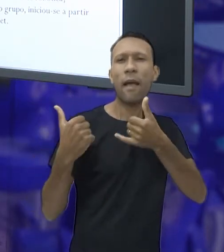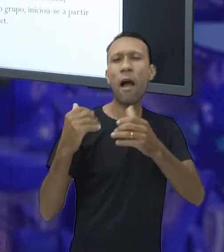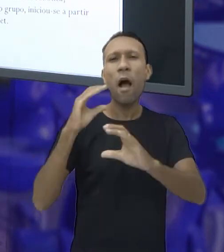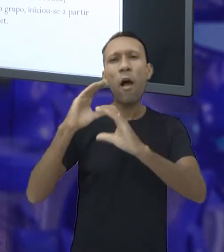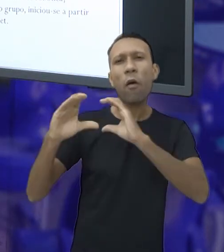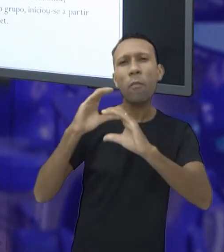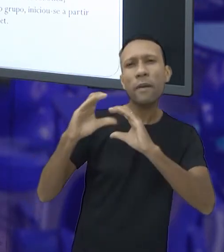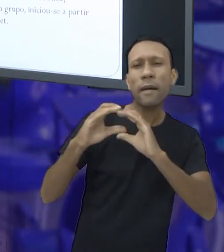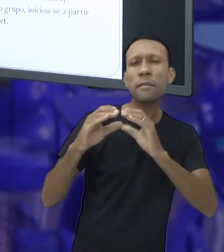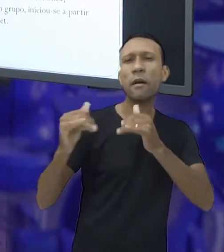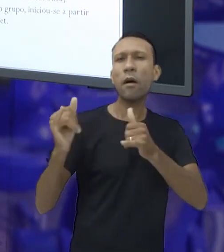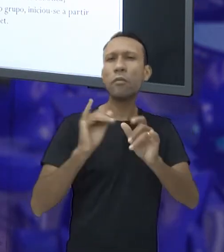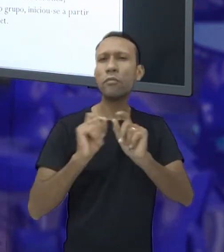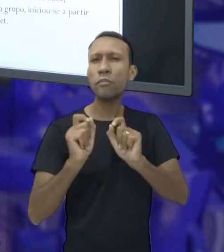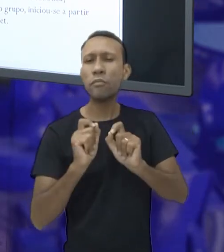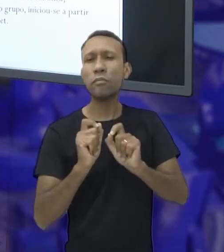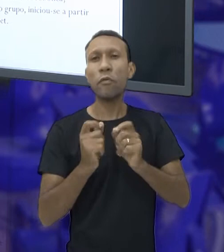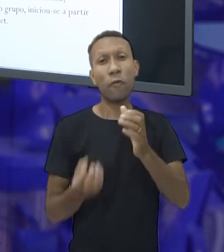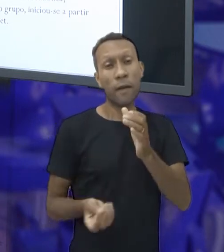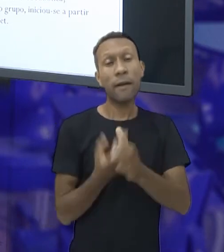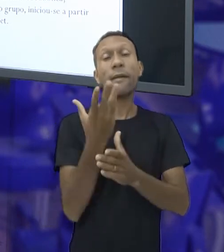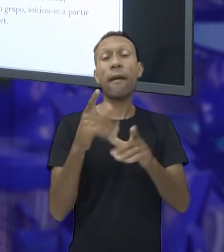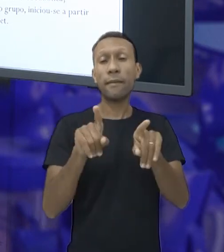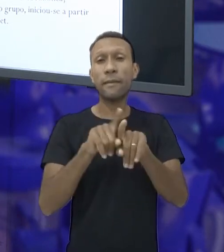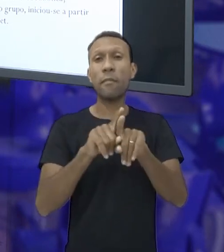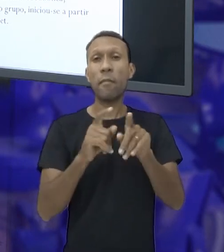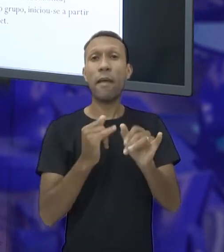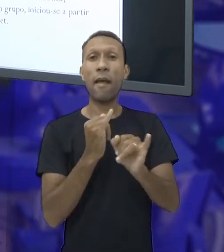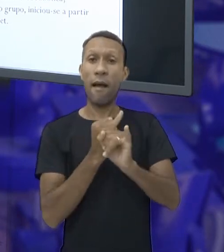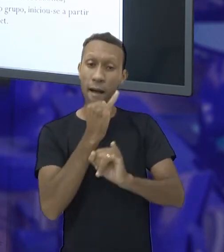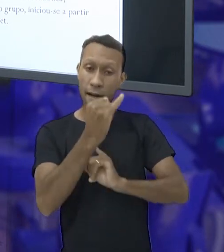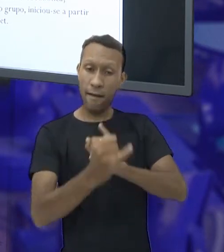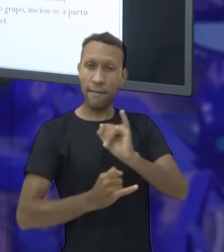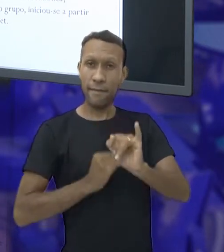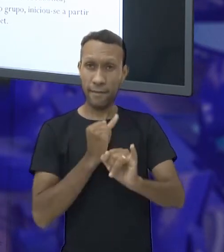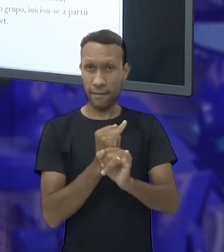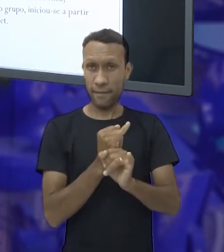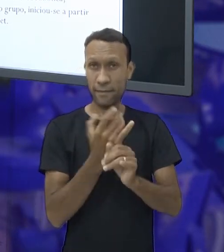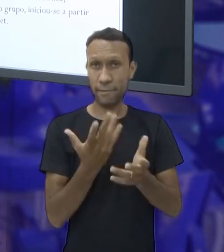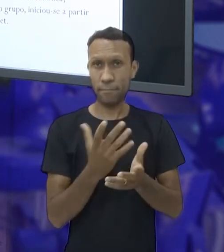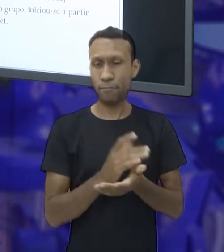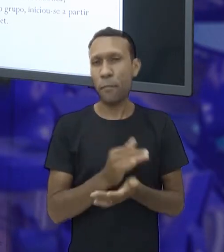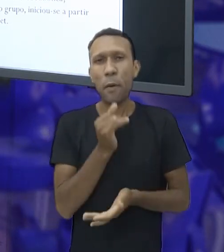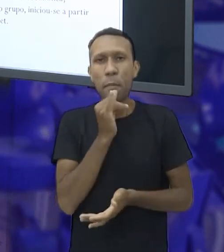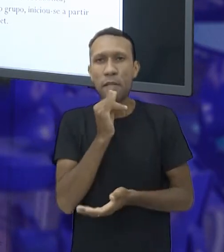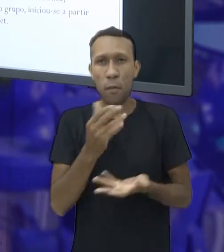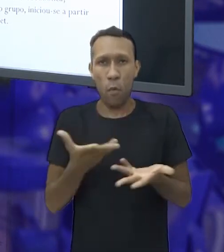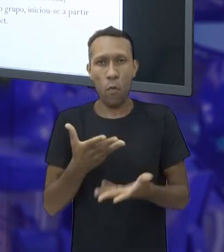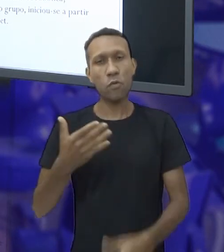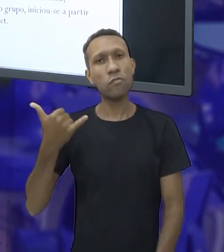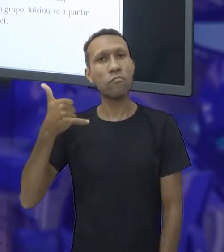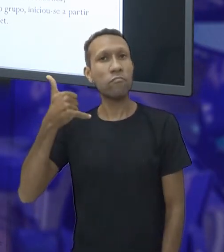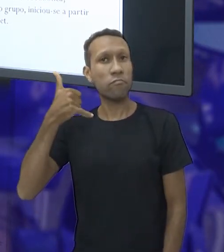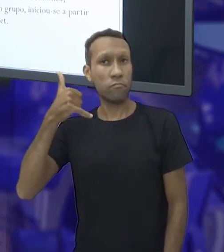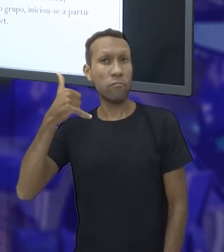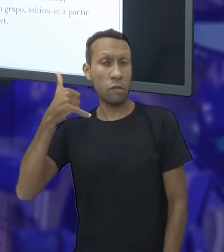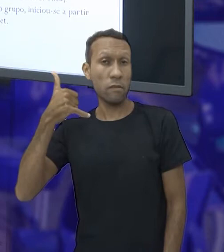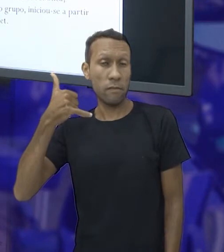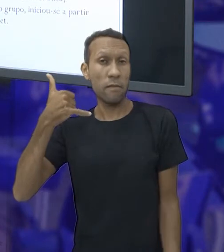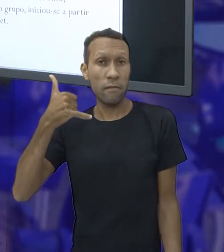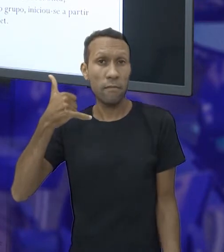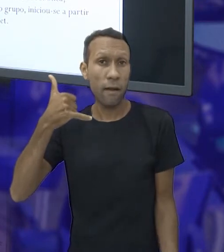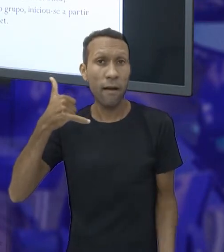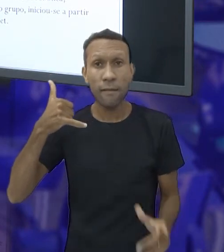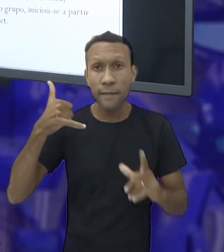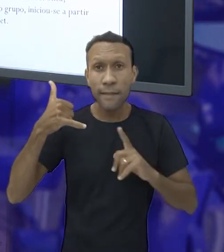telecomunicação? A internet, certo? A internet, ela passa, por exemplo, os nossos smartphones. Os nossos smartphones,